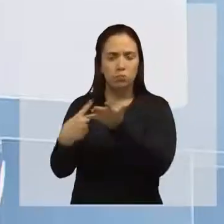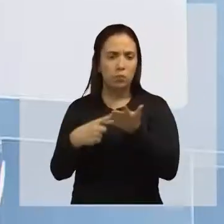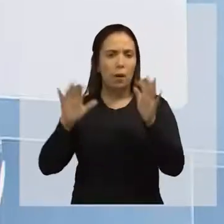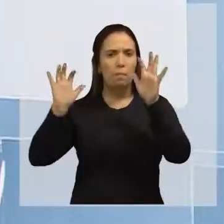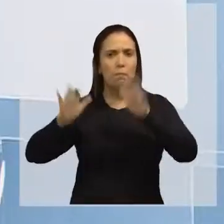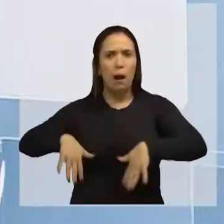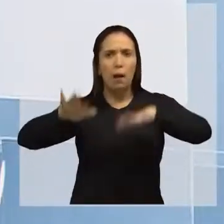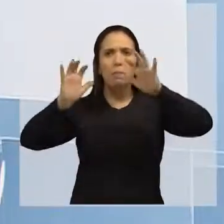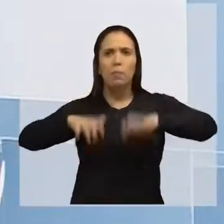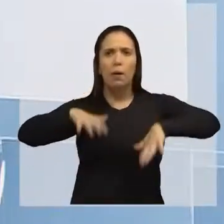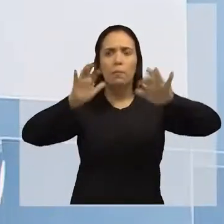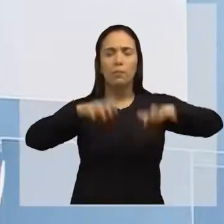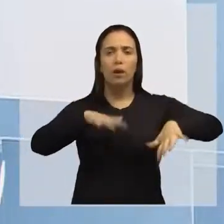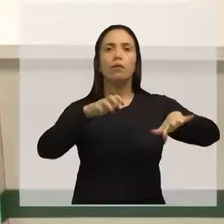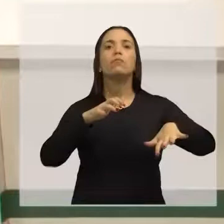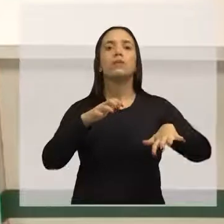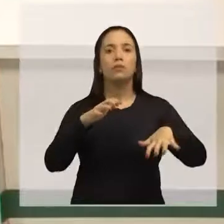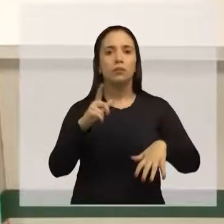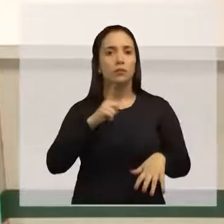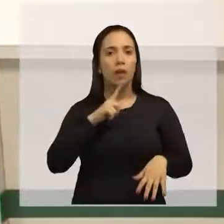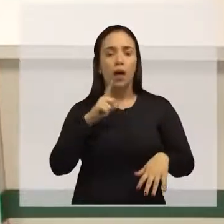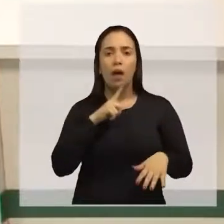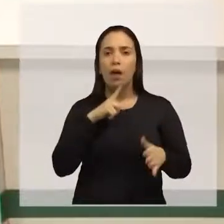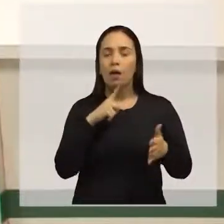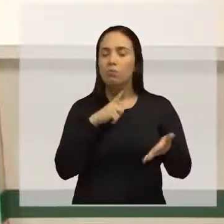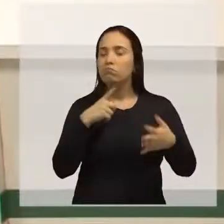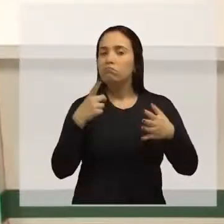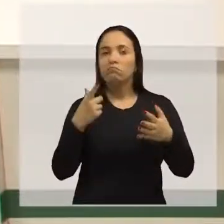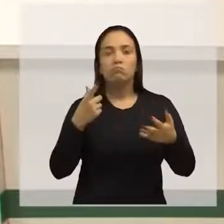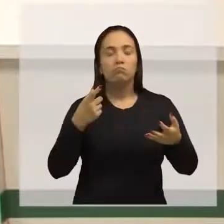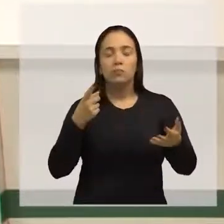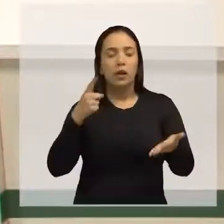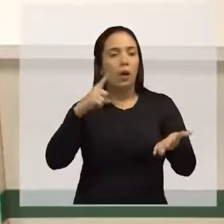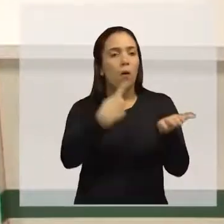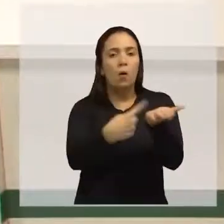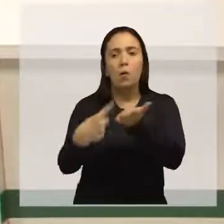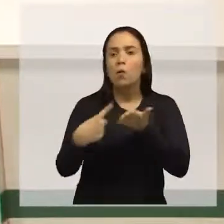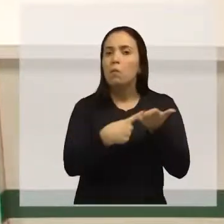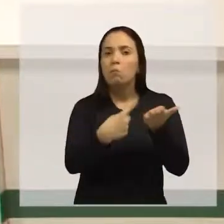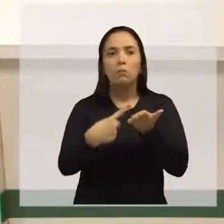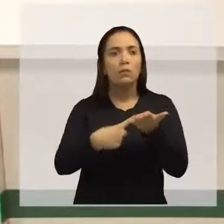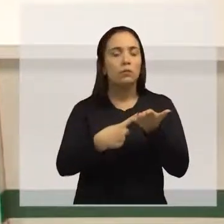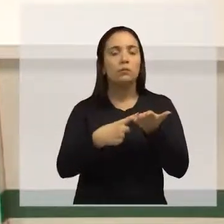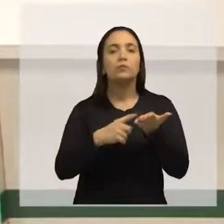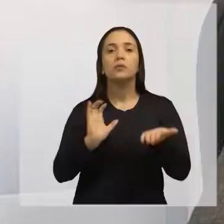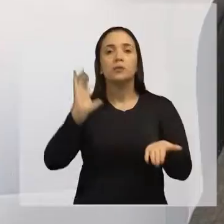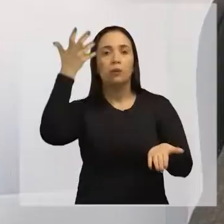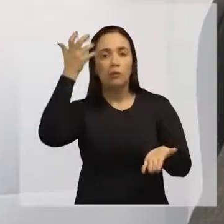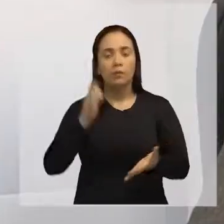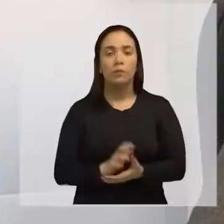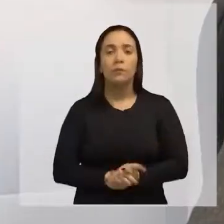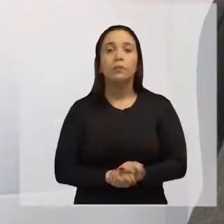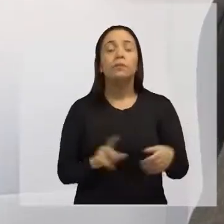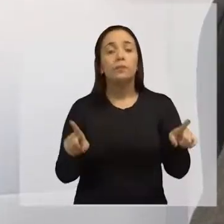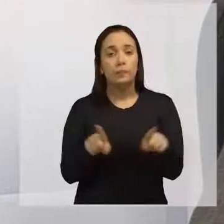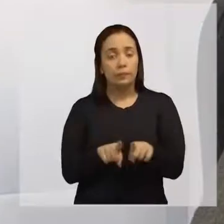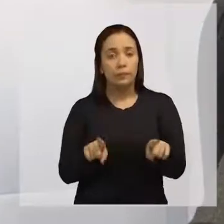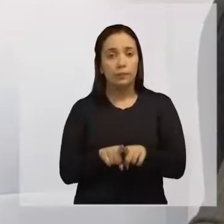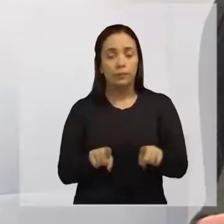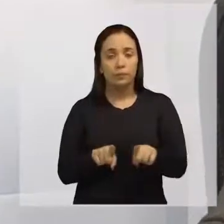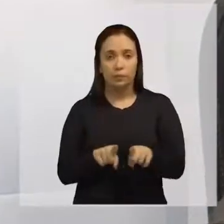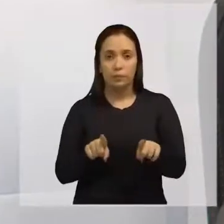nas ruas até hoje nesse país. Foi espontâneo. E agora também esse movimento